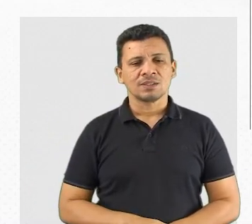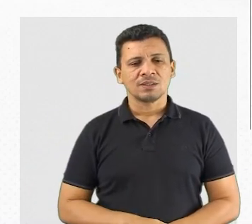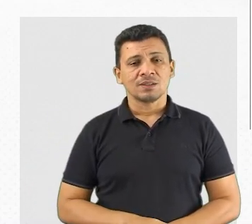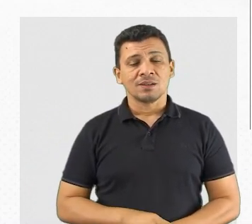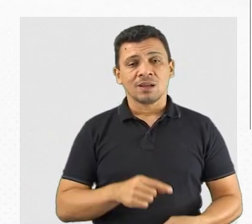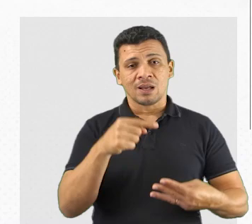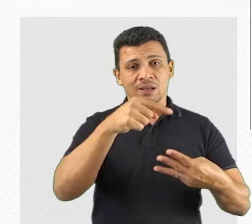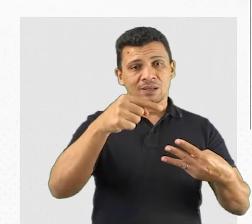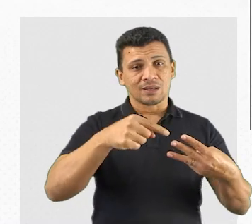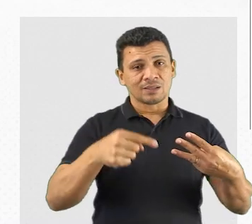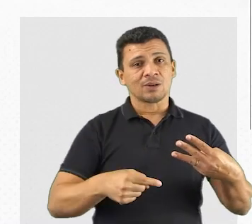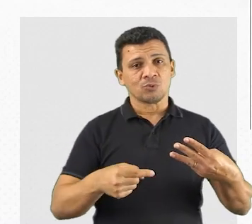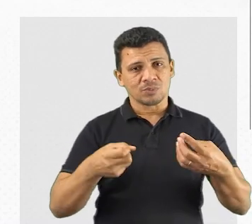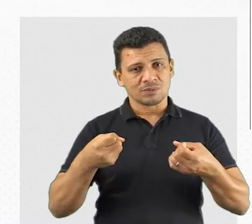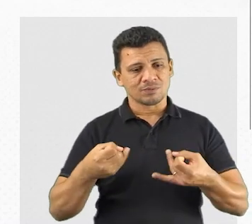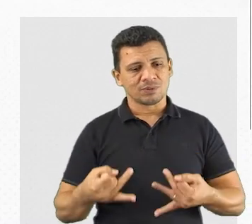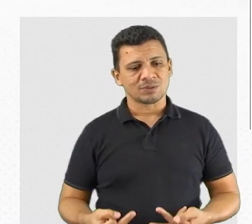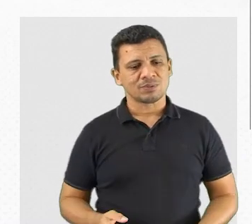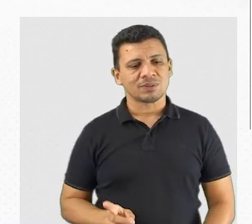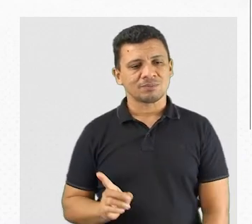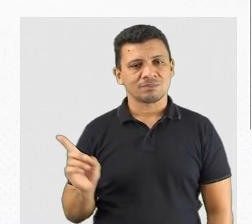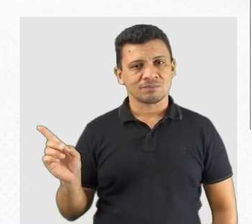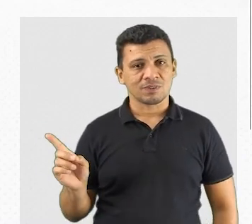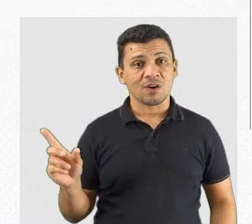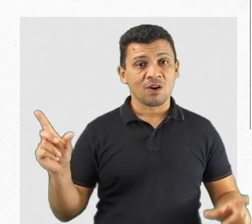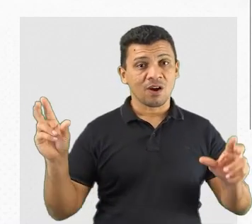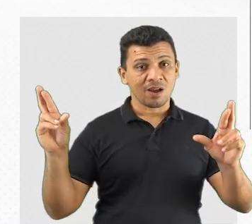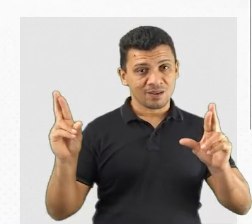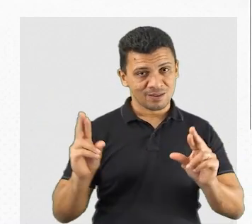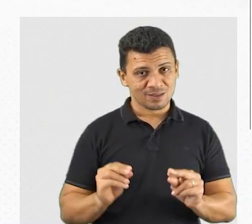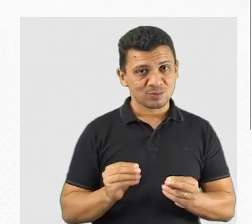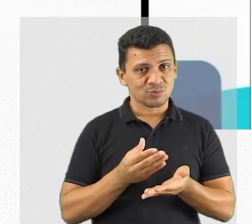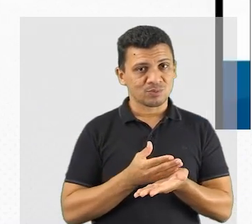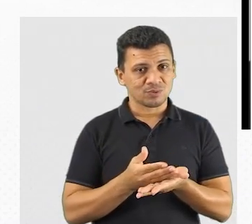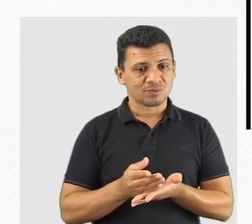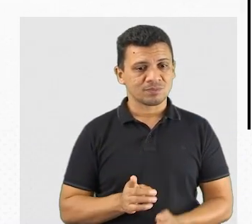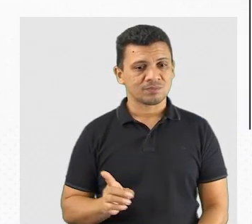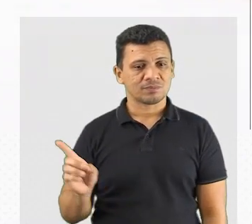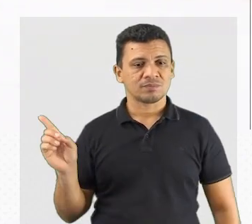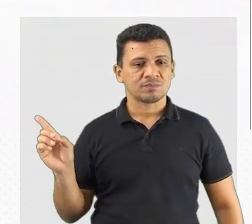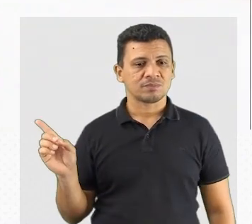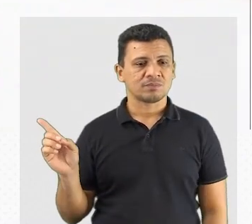cada uma delas aqui de maneira isolada. Então, vamos fazer aqui nosso resumo. Vamos começar, né?